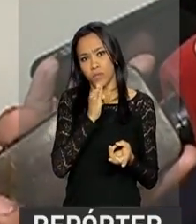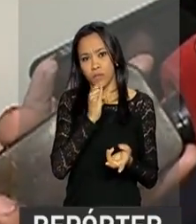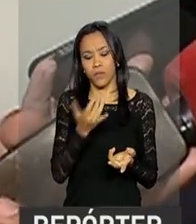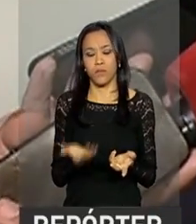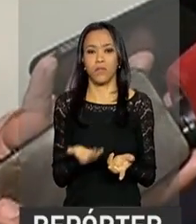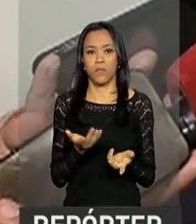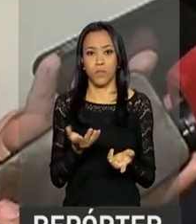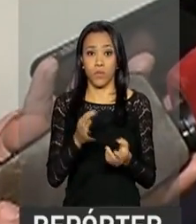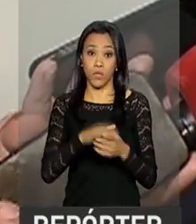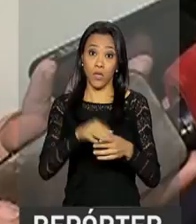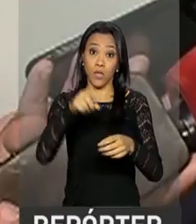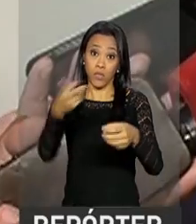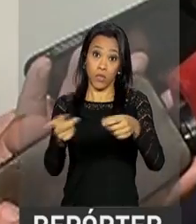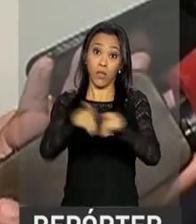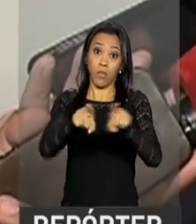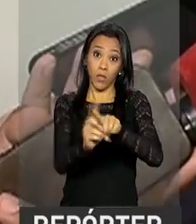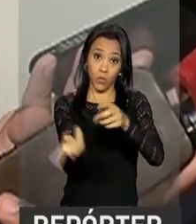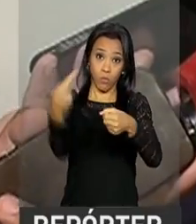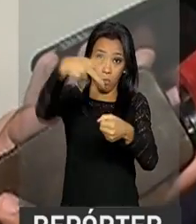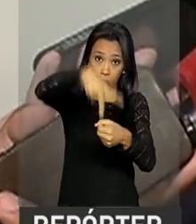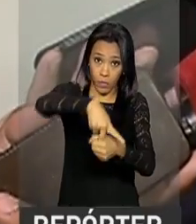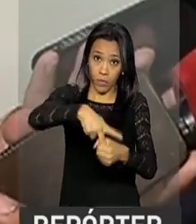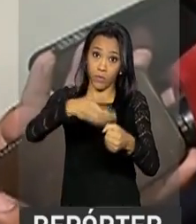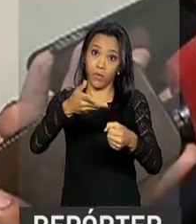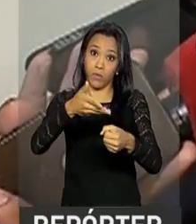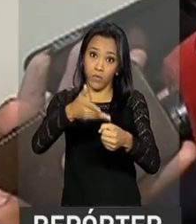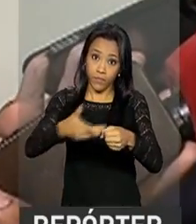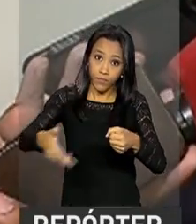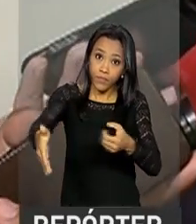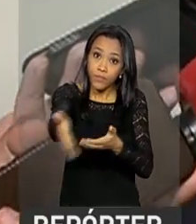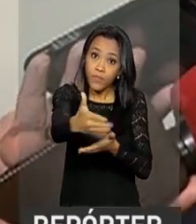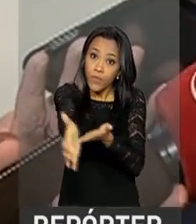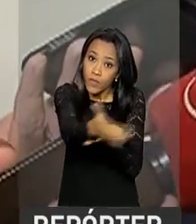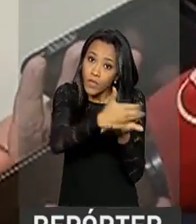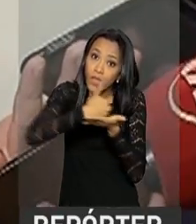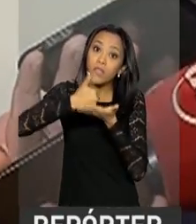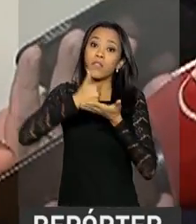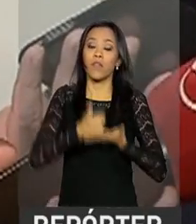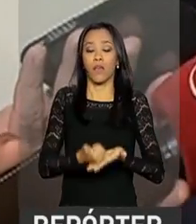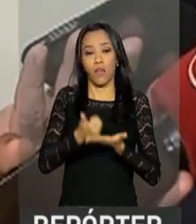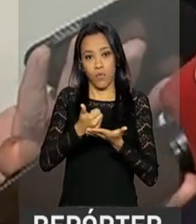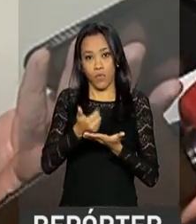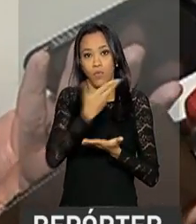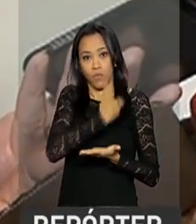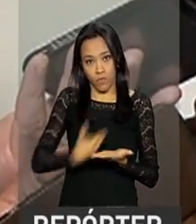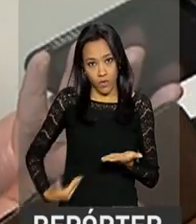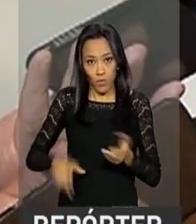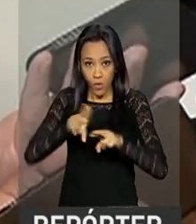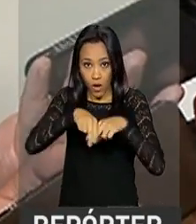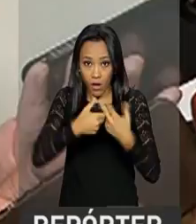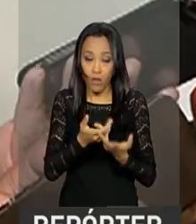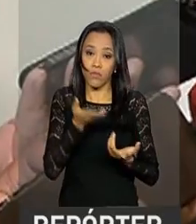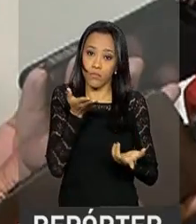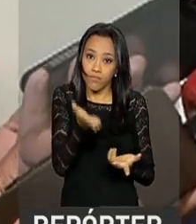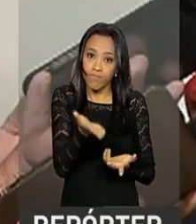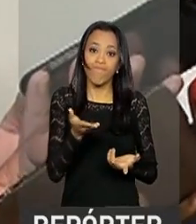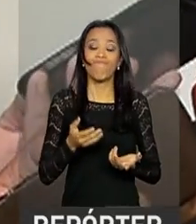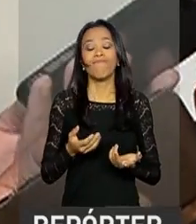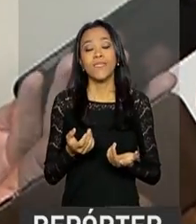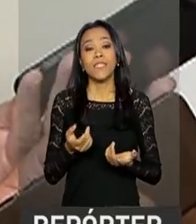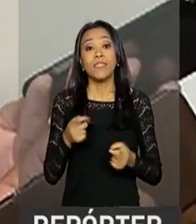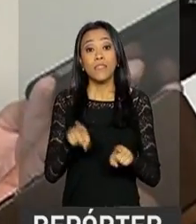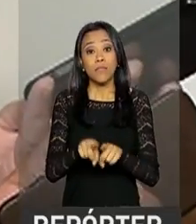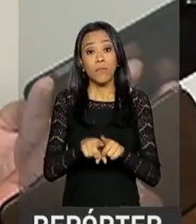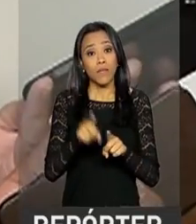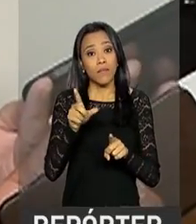dos royalties que o estado recebe pela exploração do petróleo e resumo tudo isso Visa a